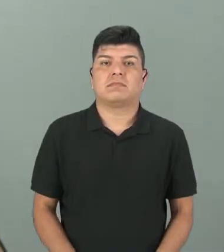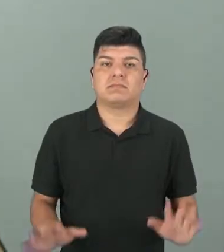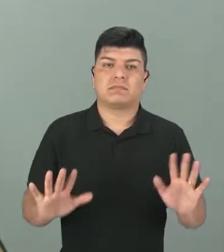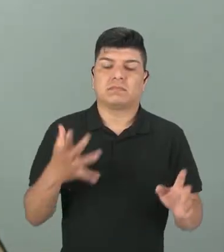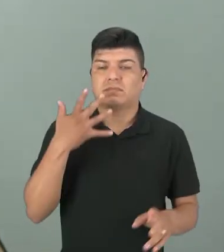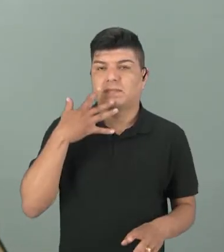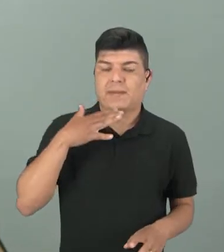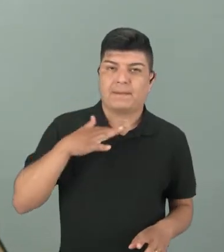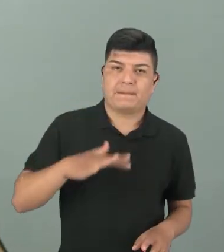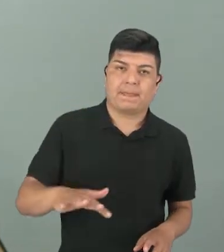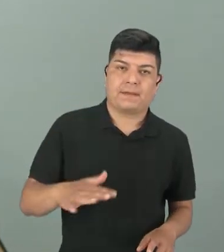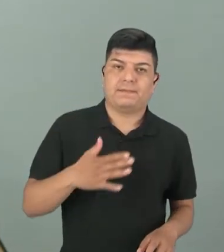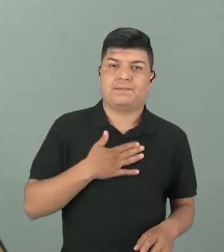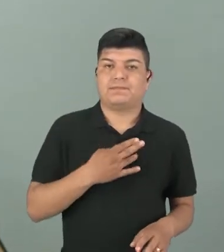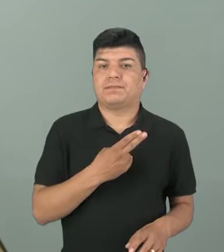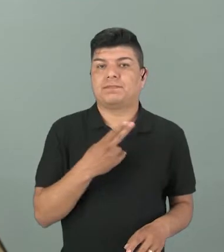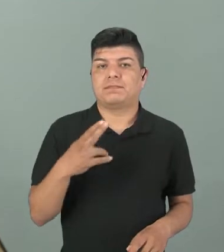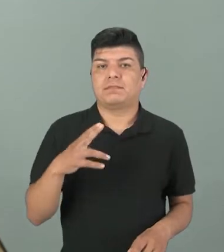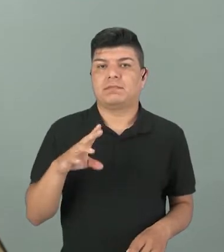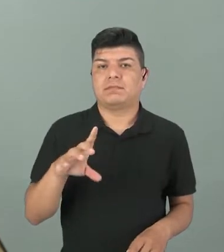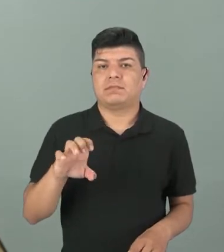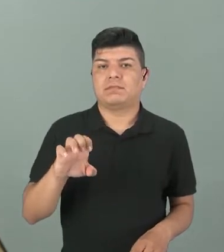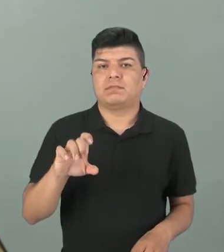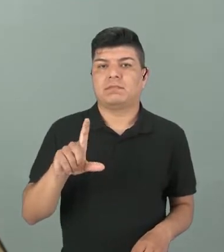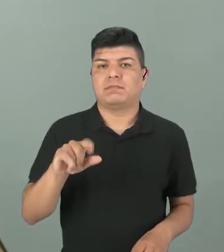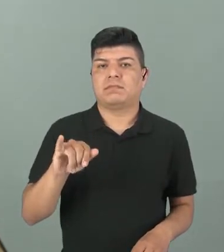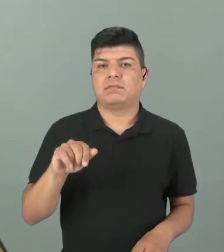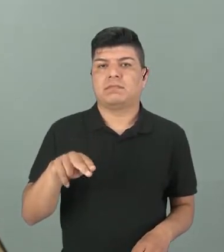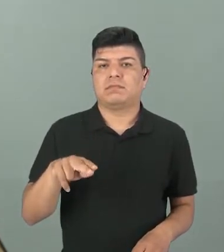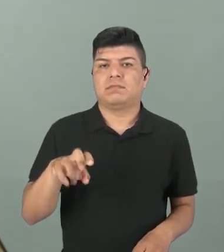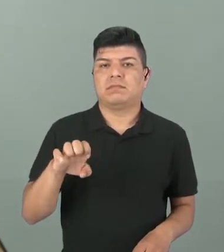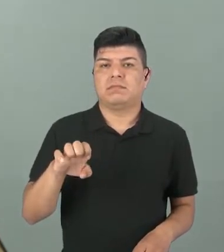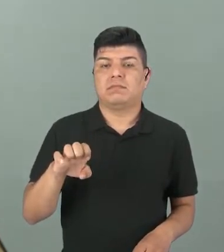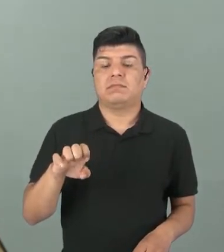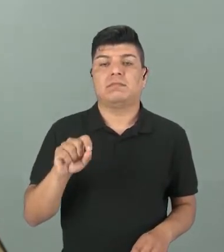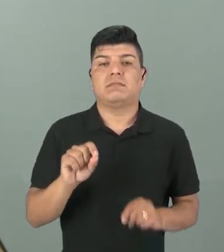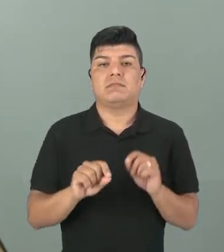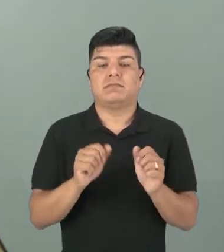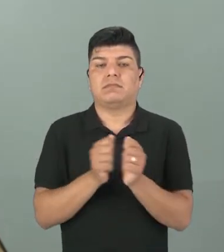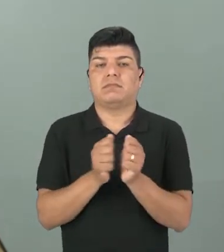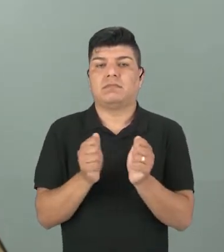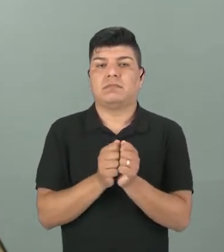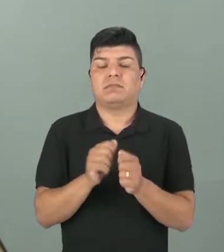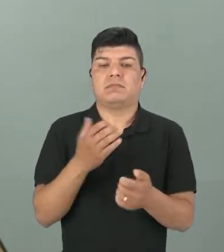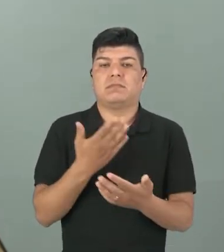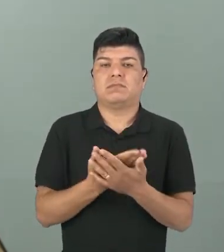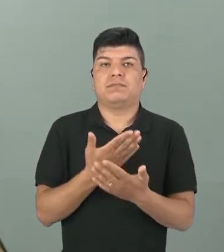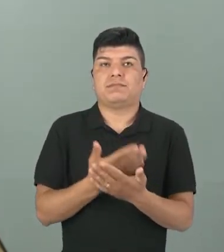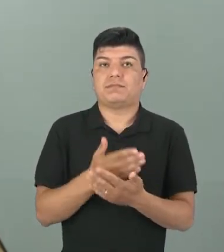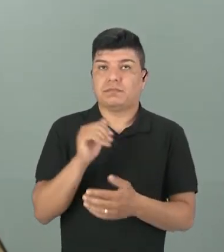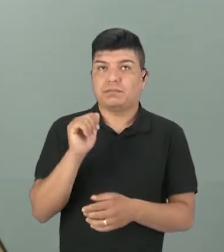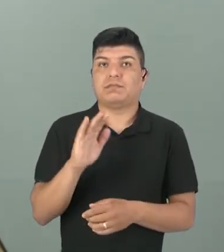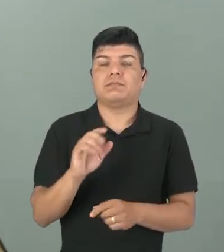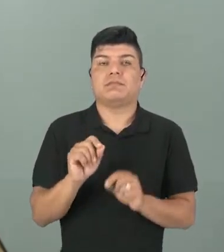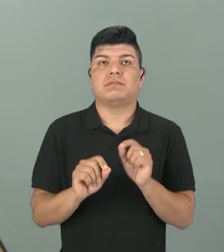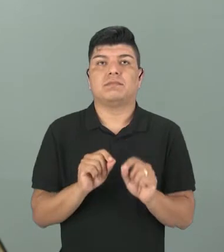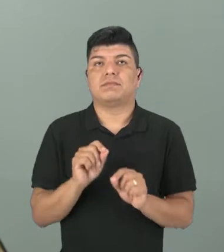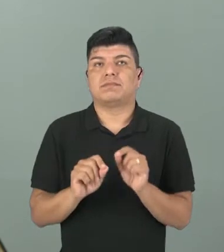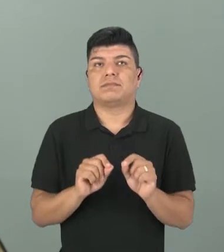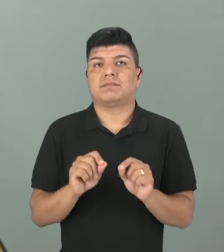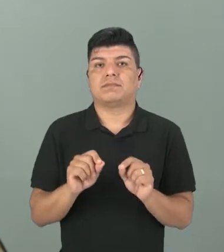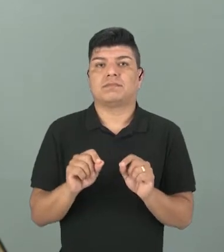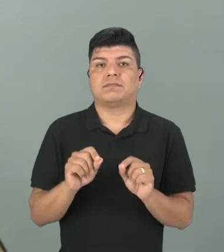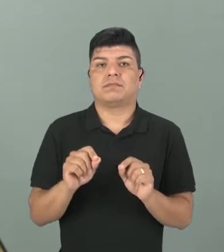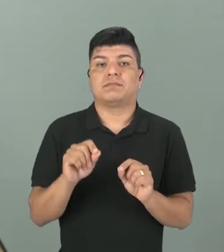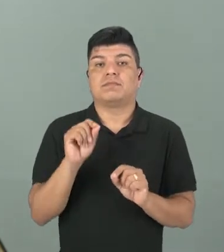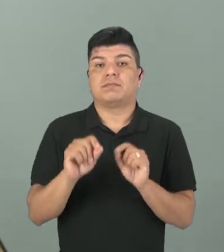Olá, crianças! Eu sou a professora Eliane Medeiros e juntos nós vamos estudar um pouquinho mais sobre a disciplina